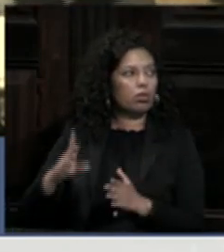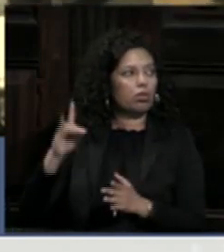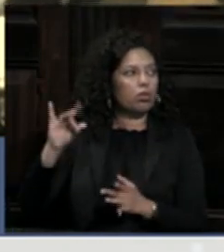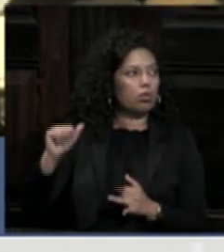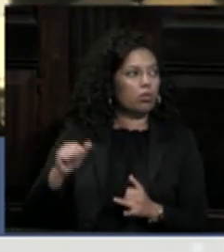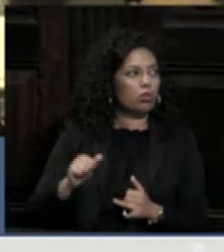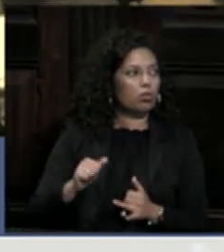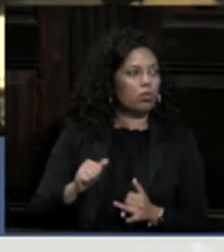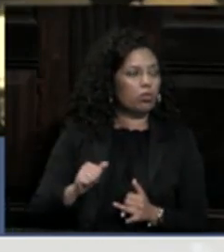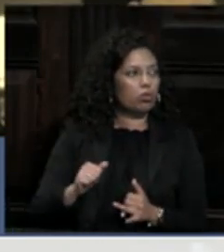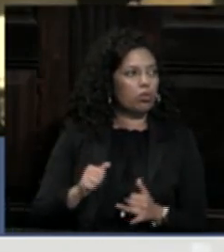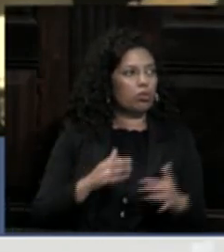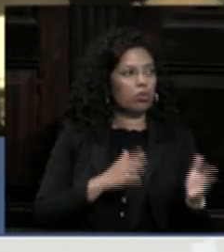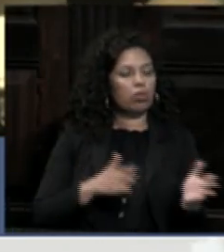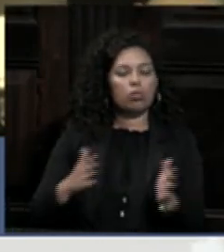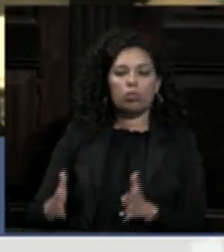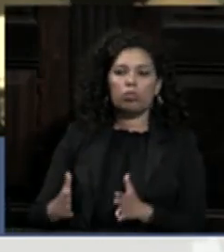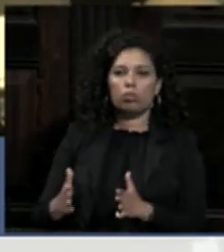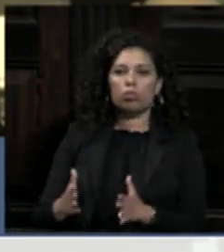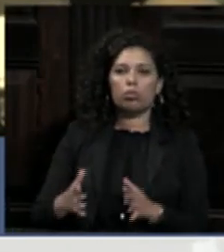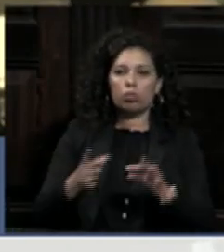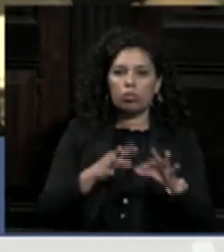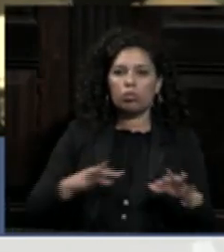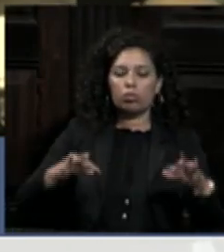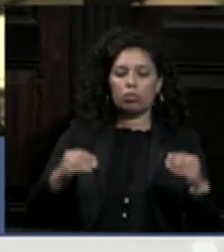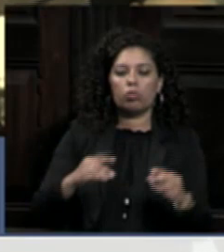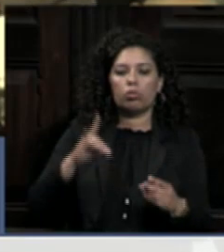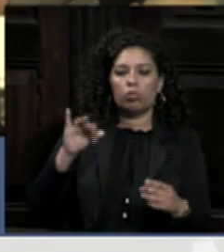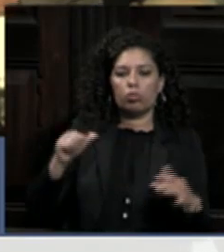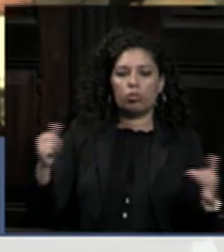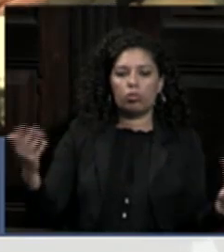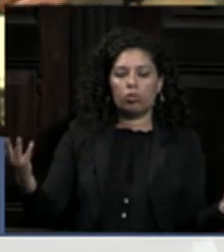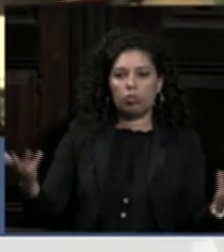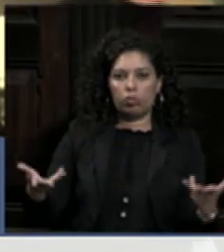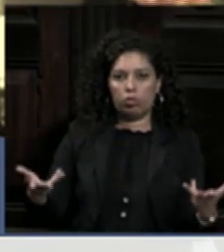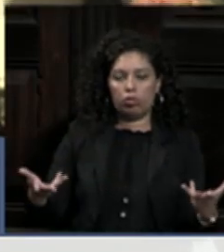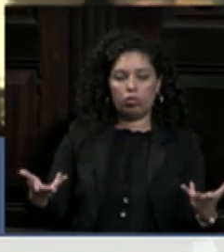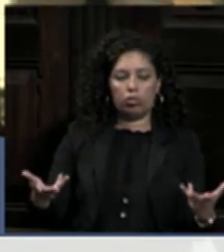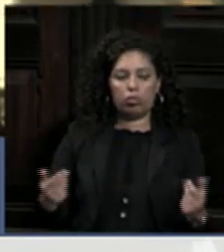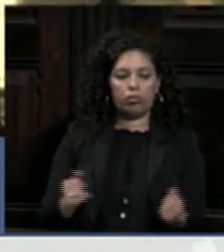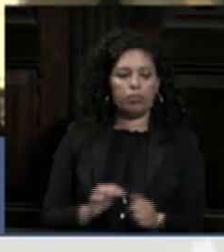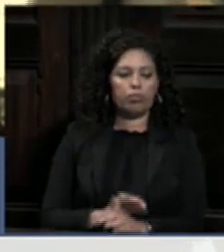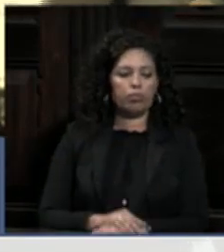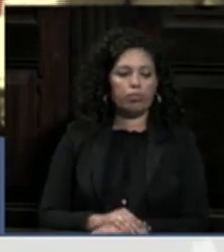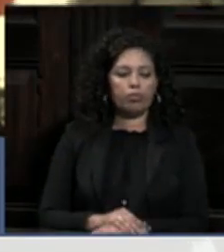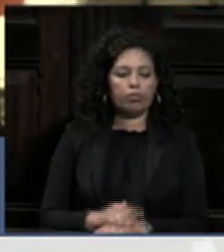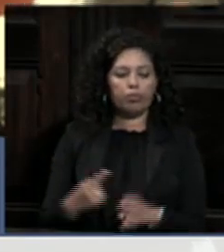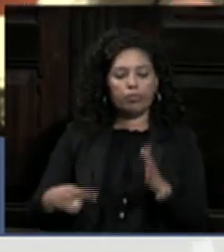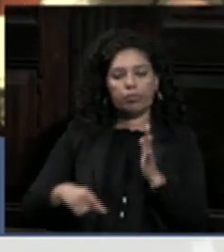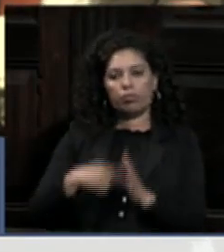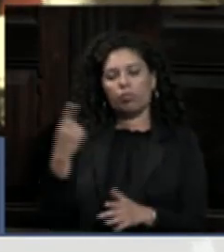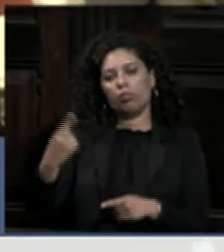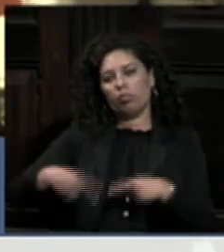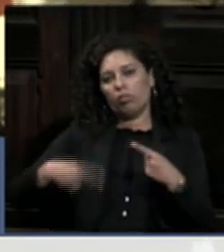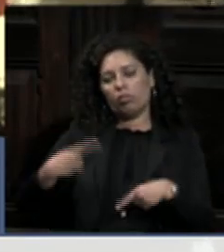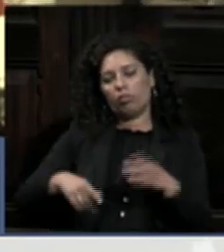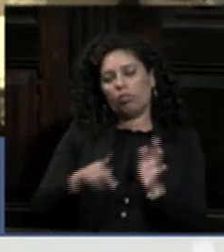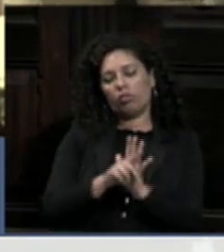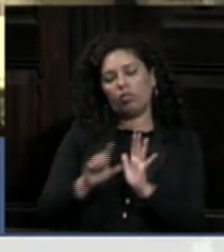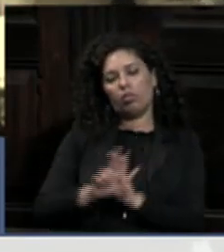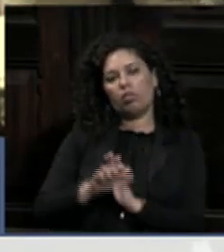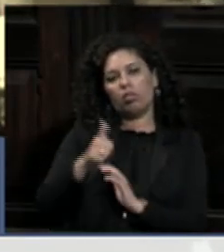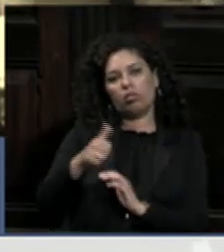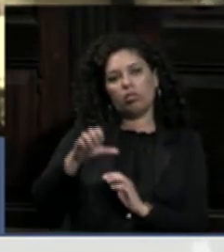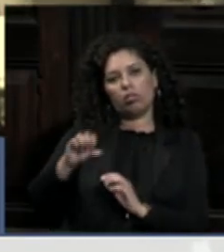com para o meio norte 47 do regimento interno em tramitação ordinária em primeira discussão projeto de lei 19 079